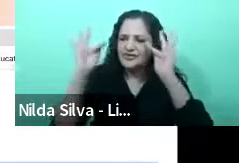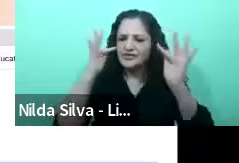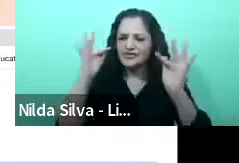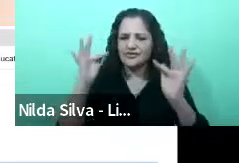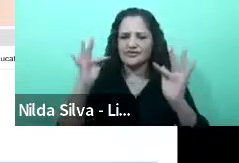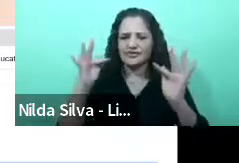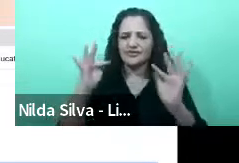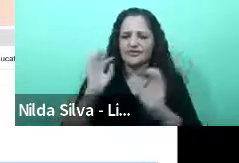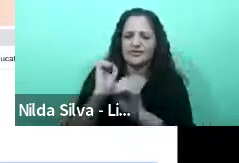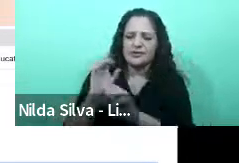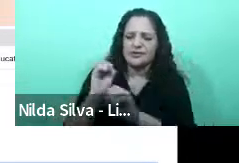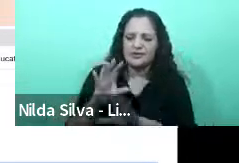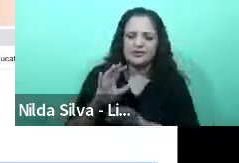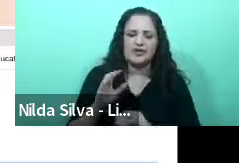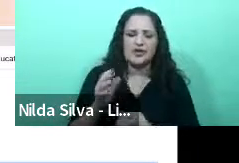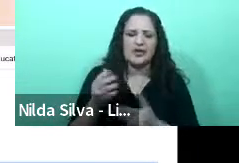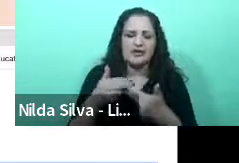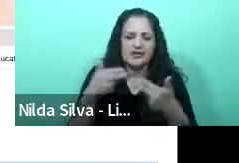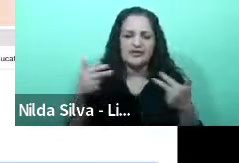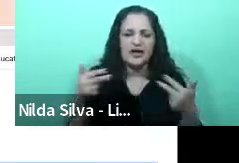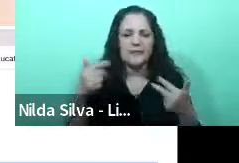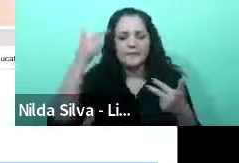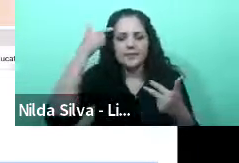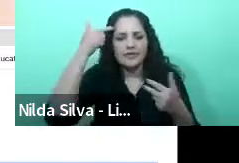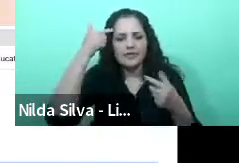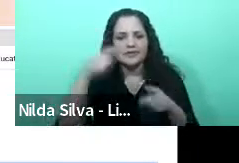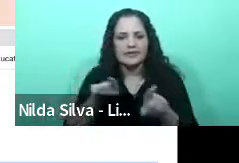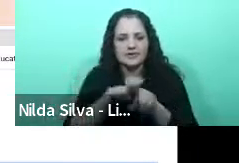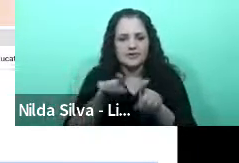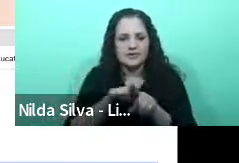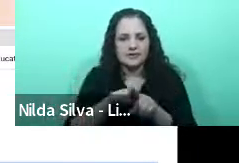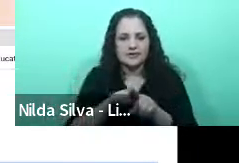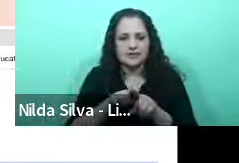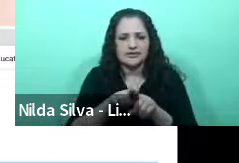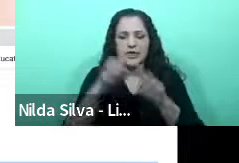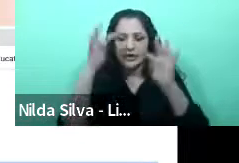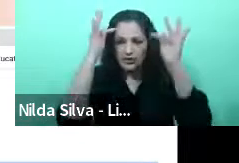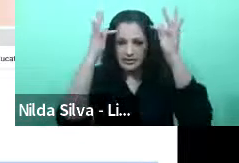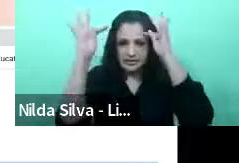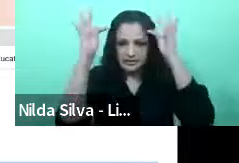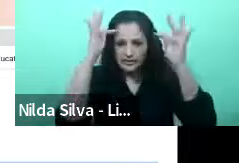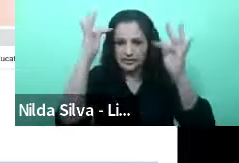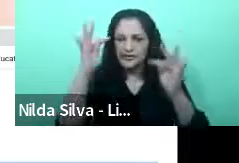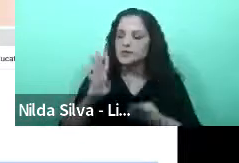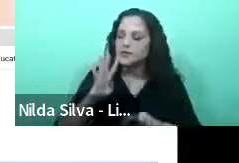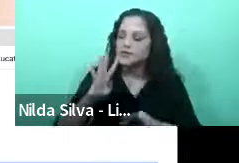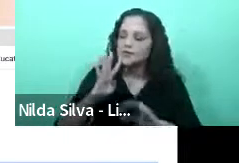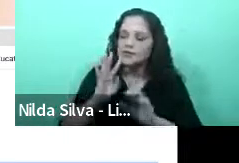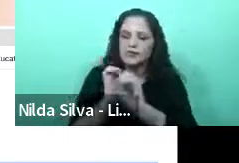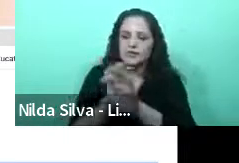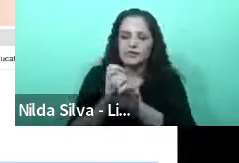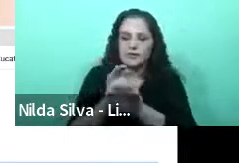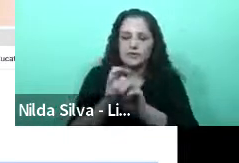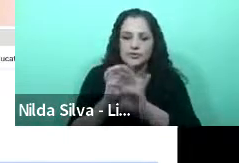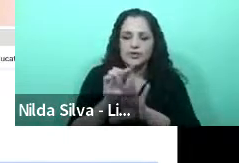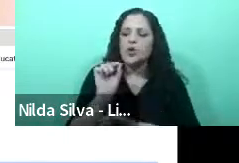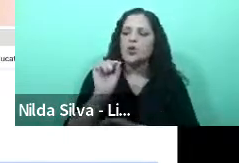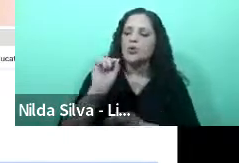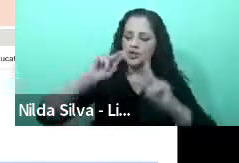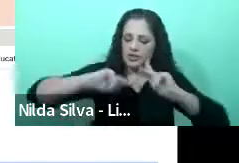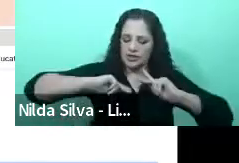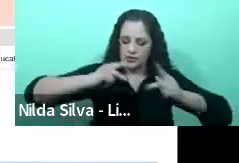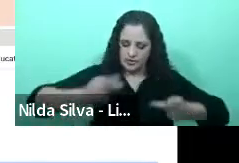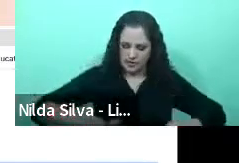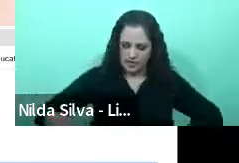campo educativo. E pensar também a teoria do conhecimento e a educação, né? O que é esse ser humano que